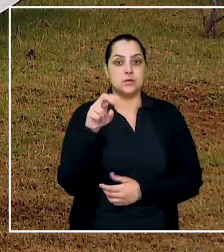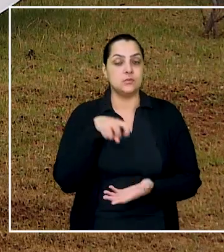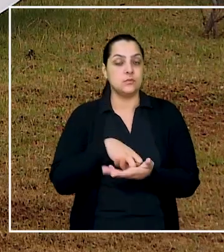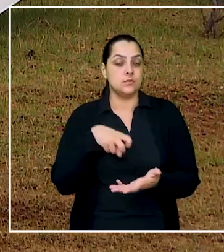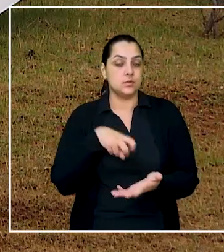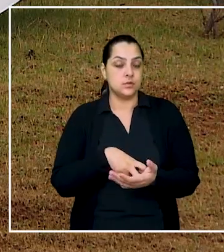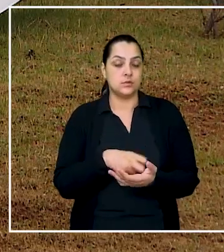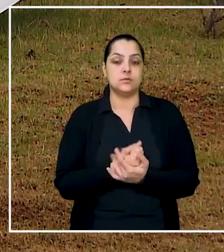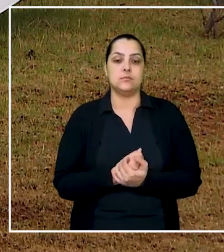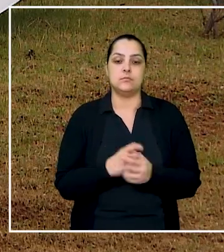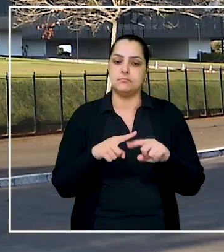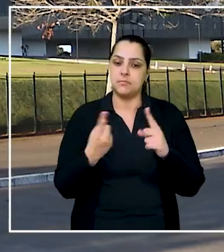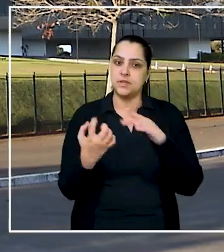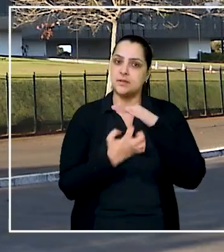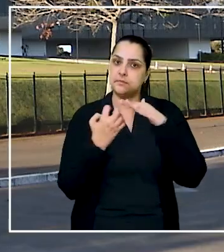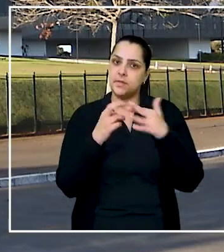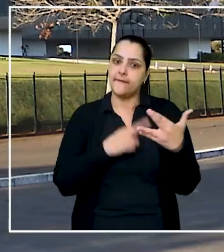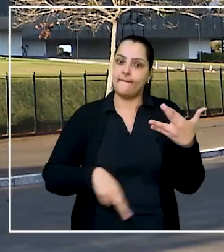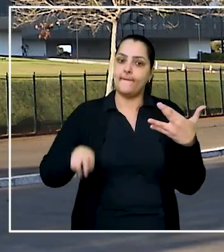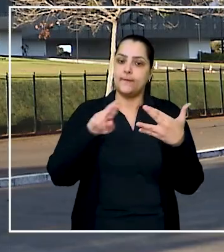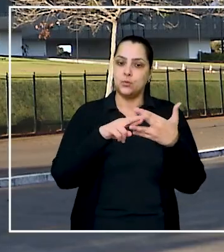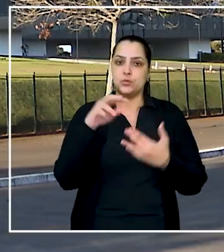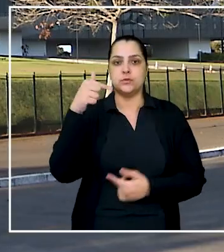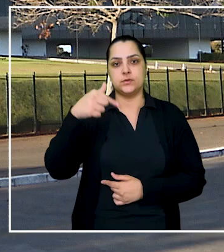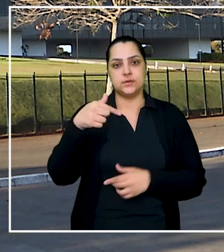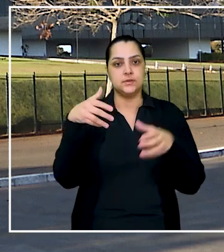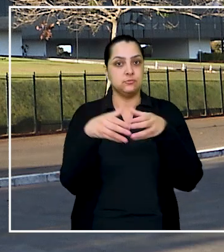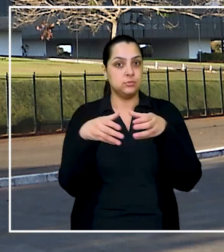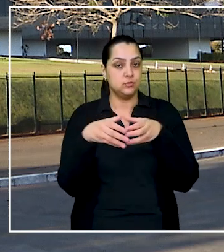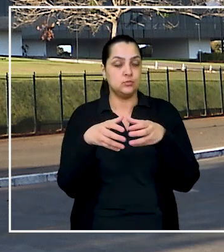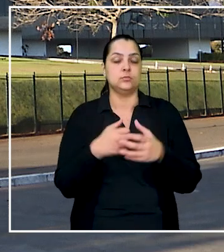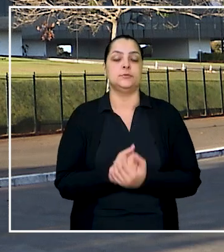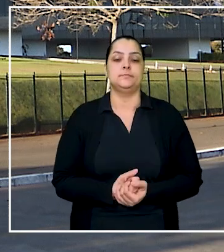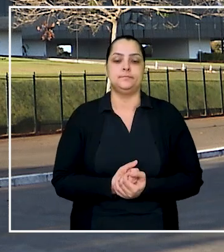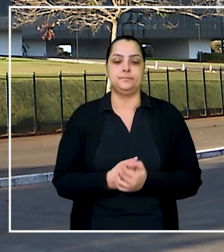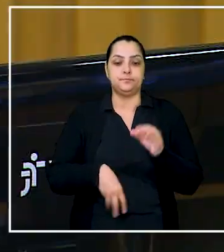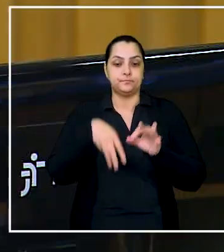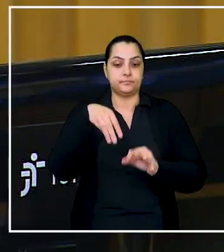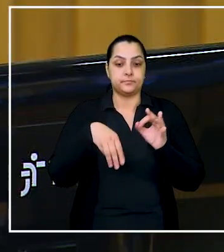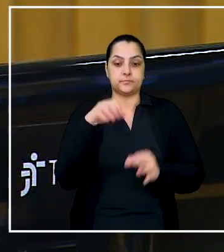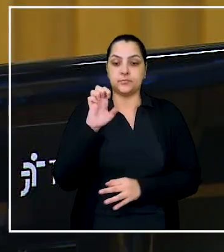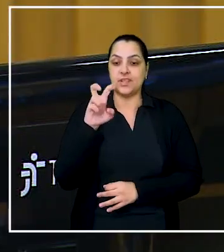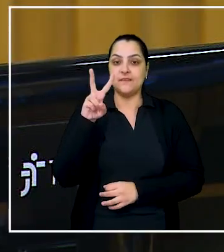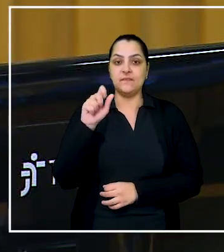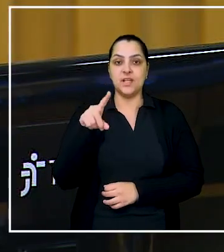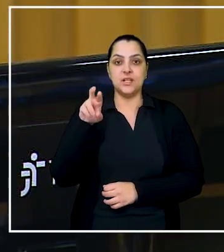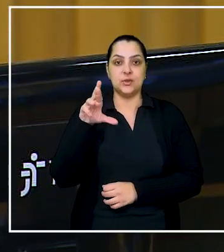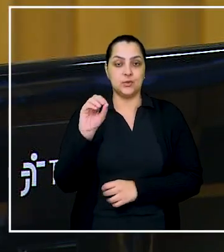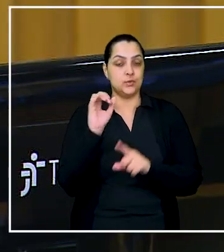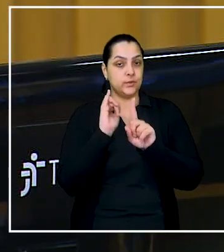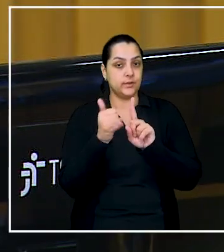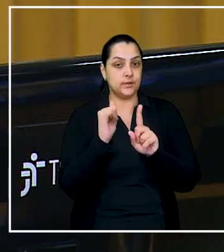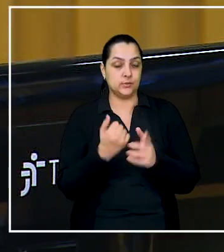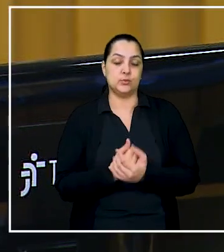o valor da condenação, mas a empresa entrou com recurso na 7ª turma do TST. Para o ministro Evandro Valadão, relator do